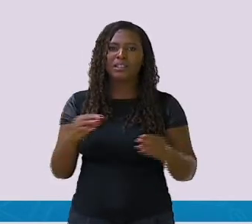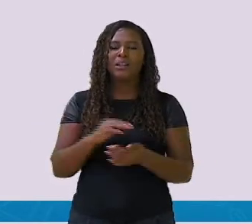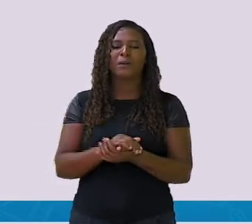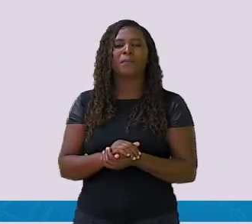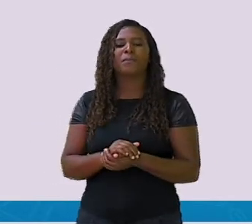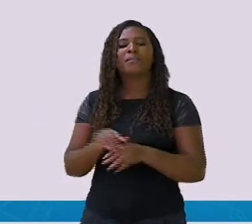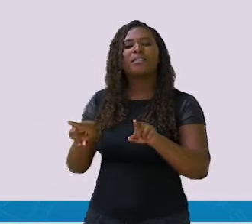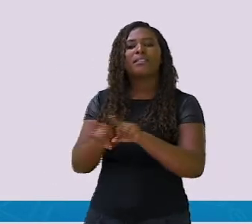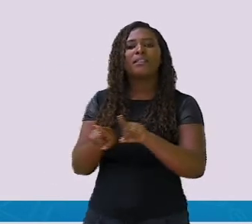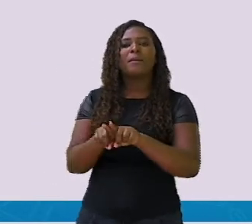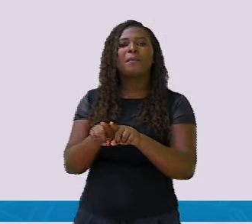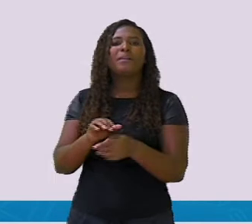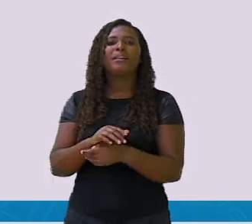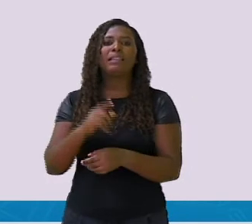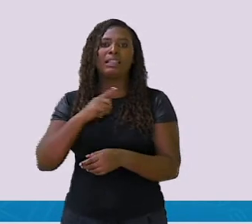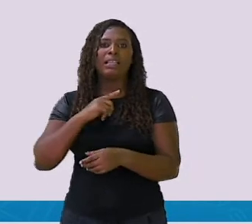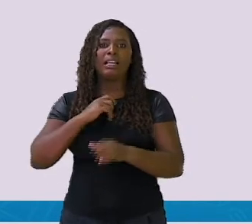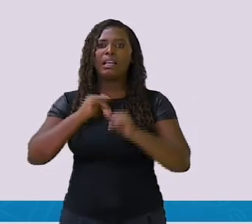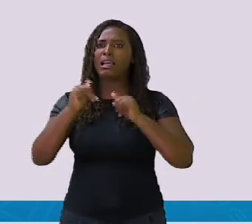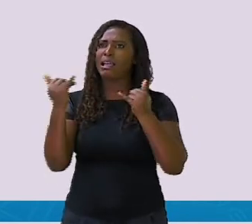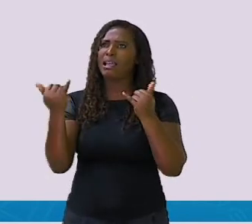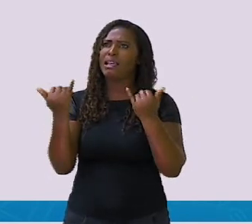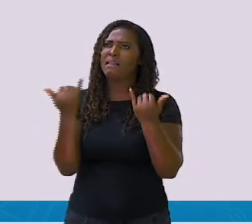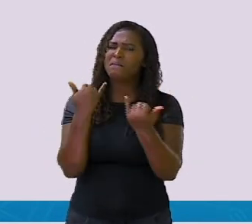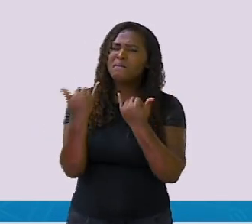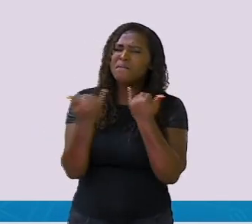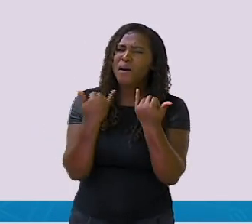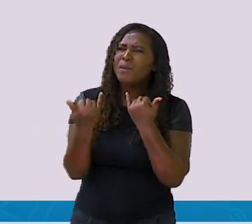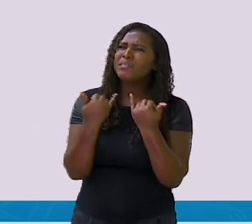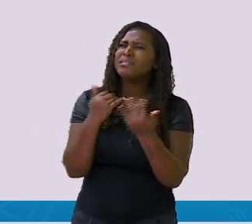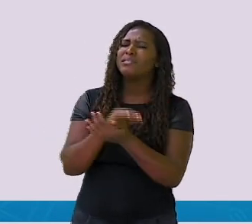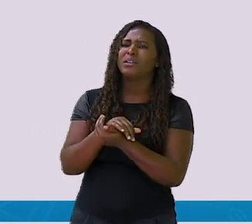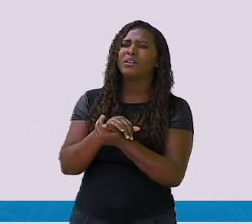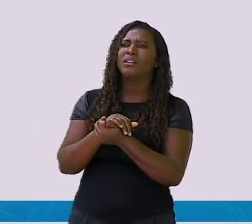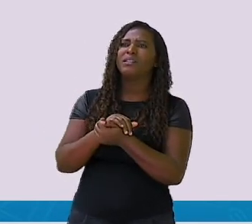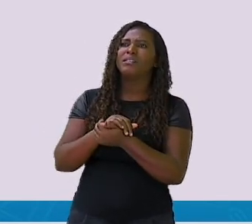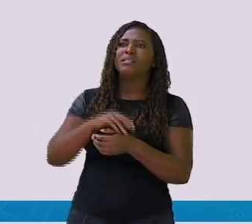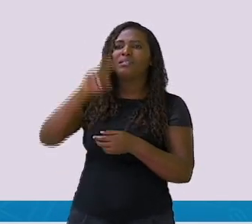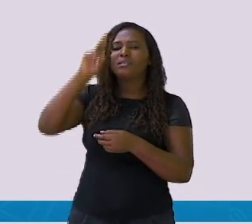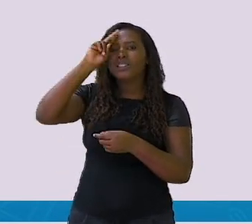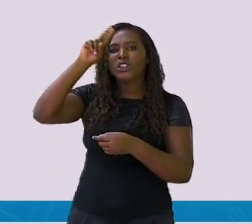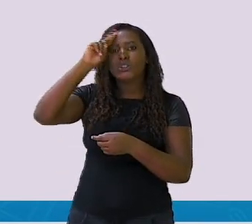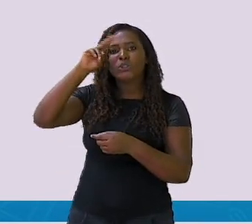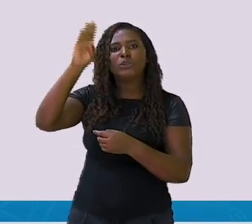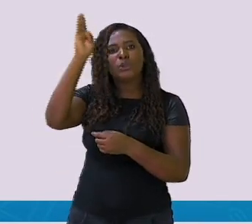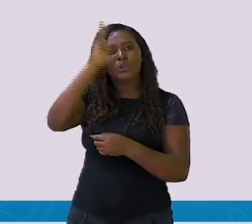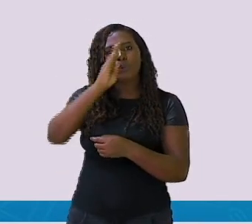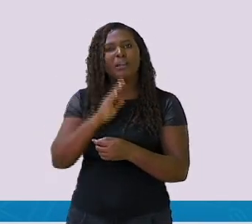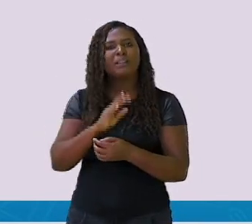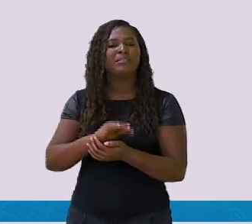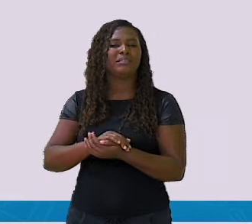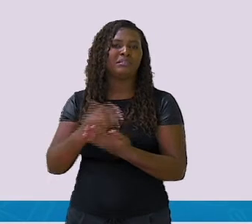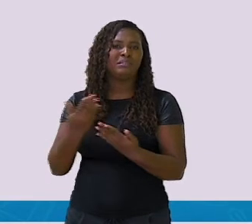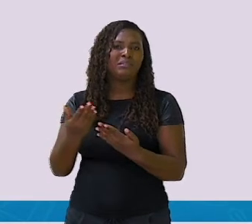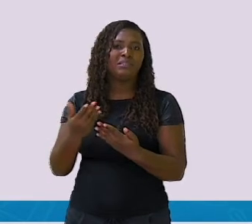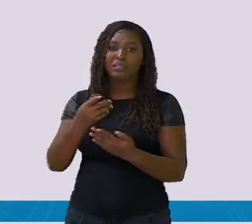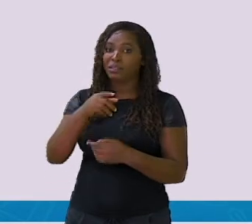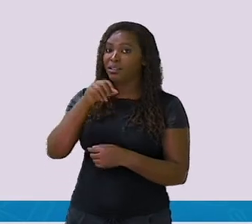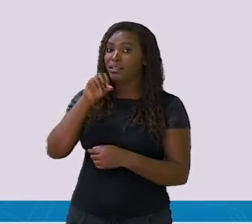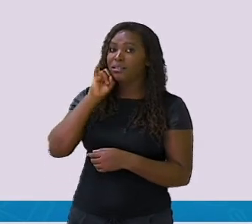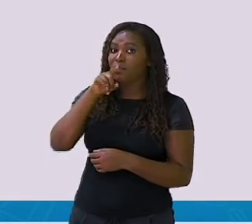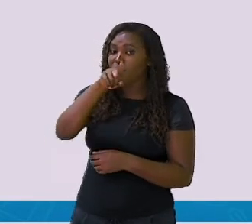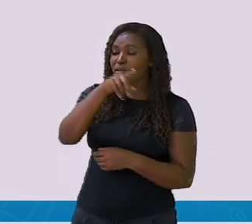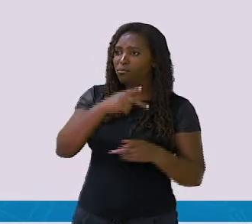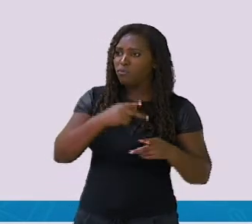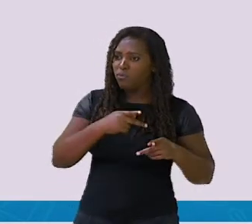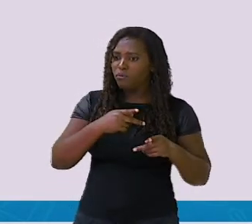museu também trabalhar com informações da história, ele traz consigo, né? Então você vai visitar um museu, você